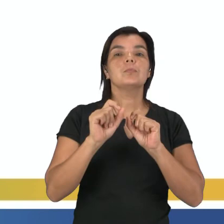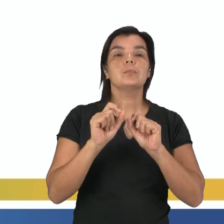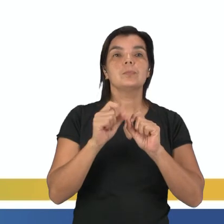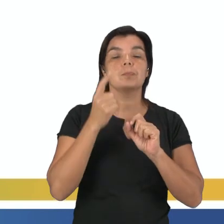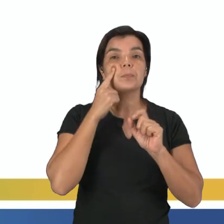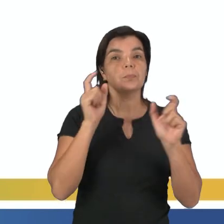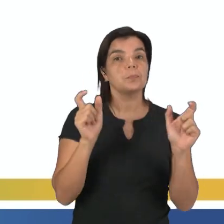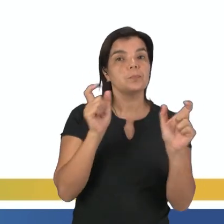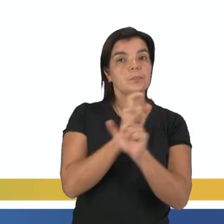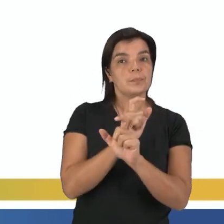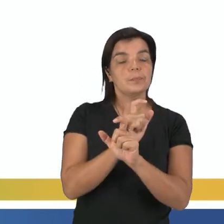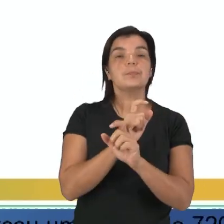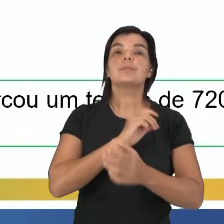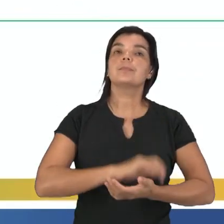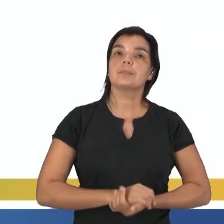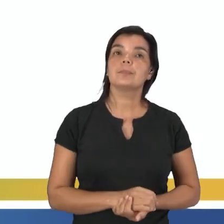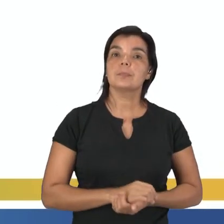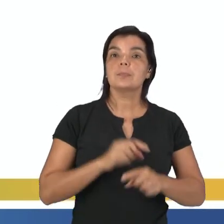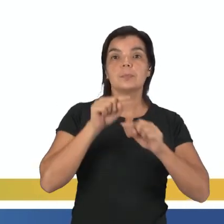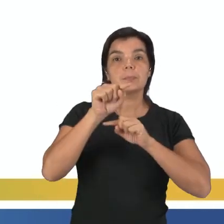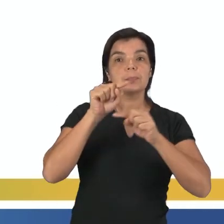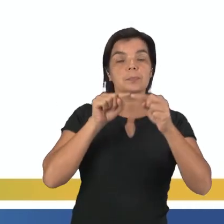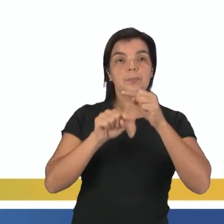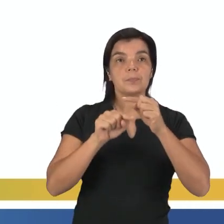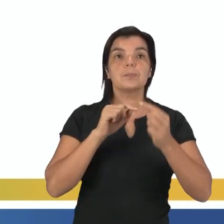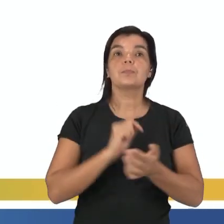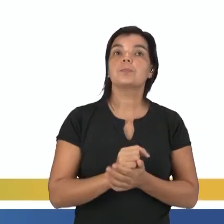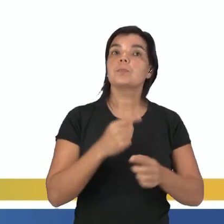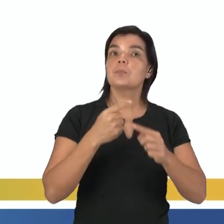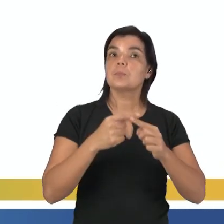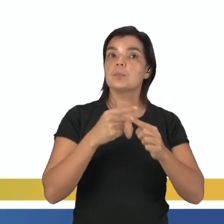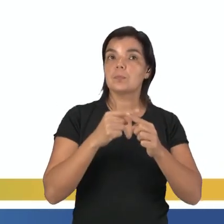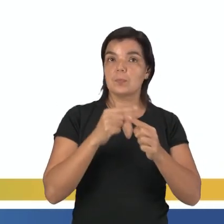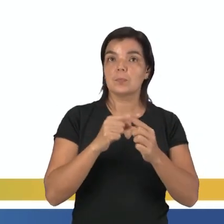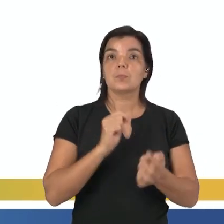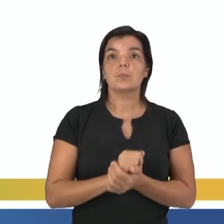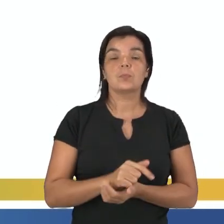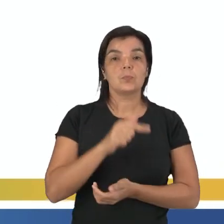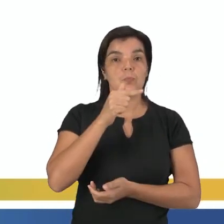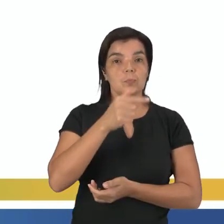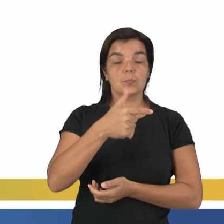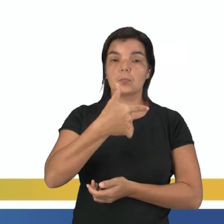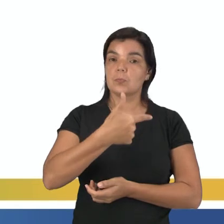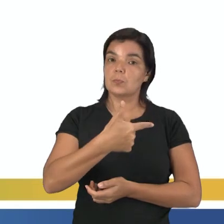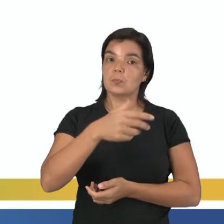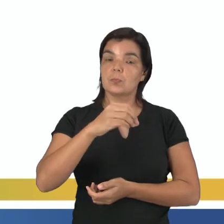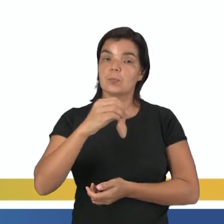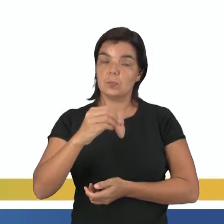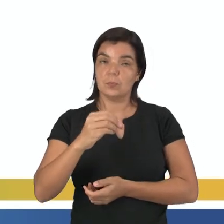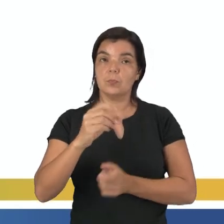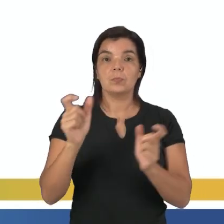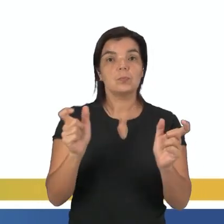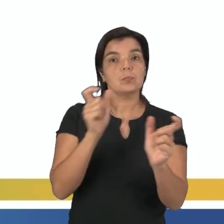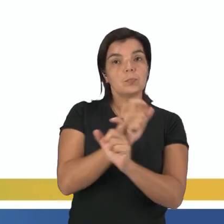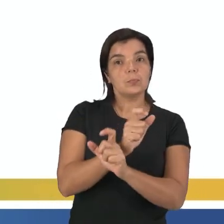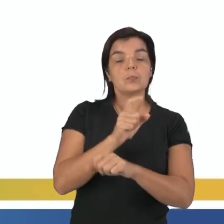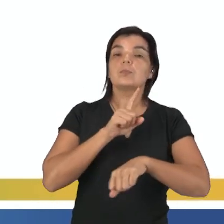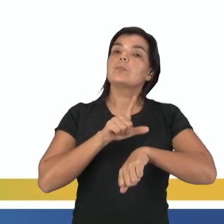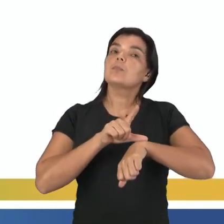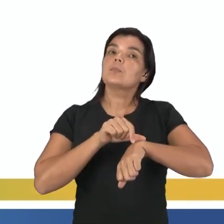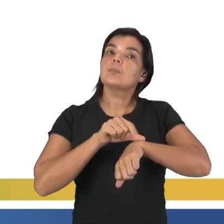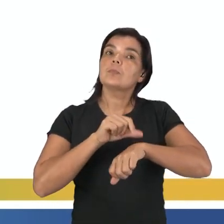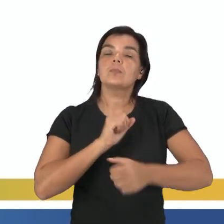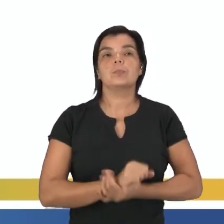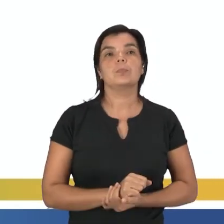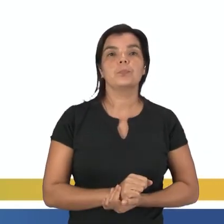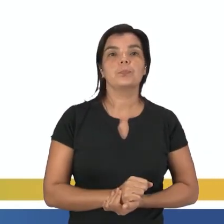ter que converter. Que nesse caso vai ser a divisão. Porque ele quer converter, gente, 7.200 segundos para hora.